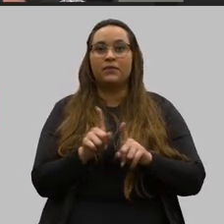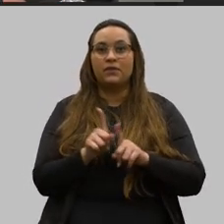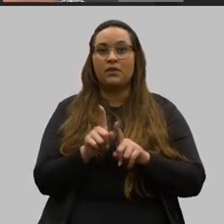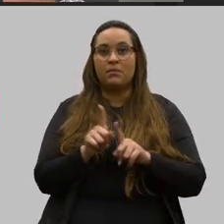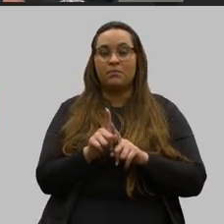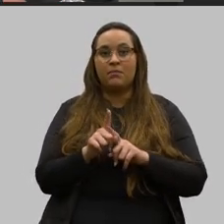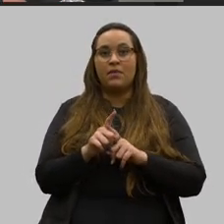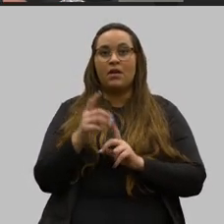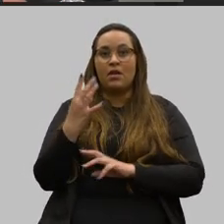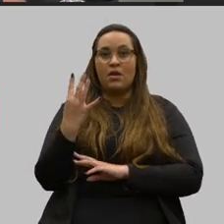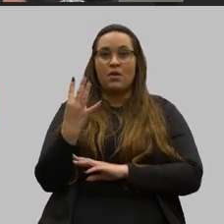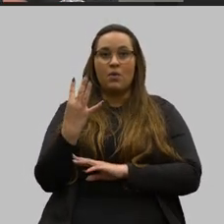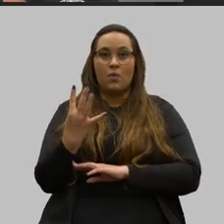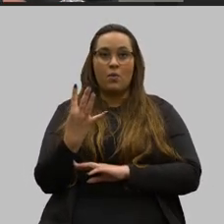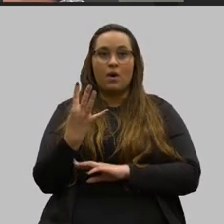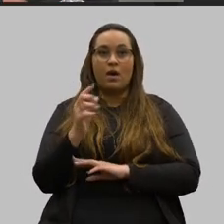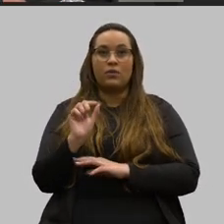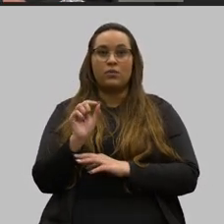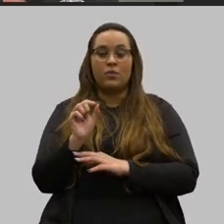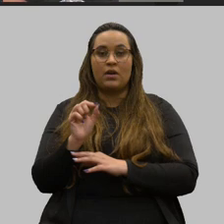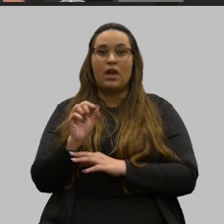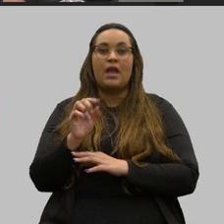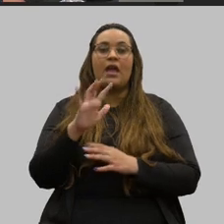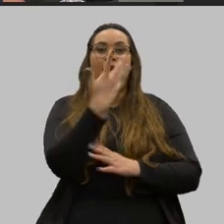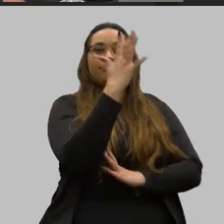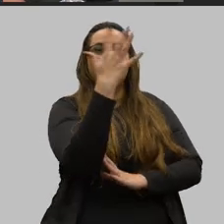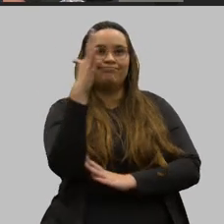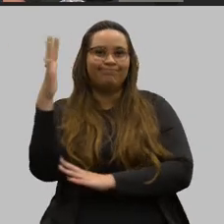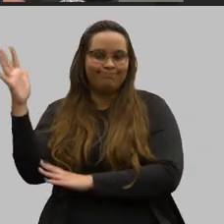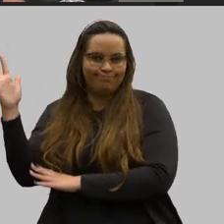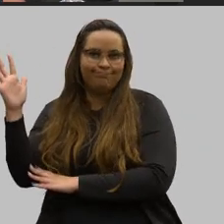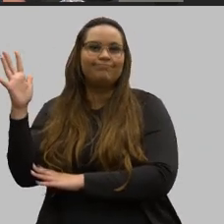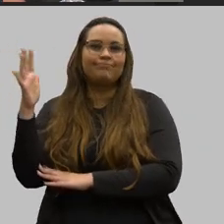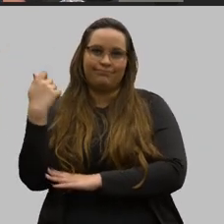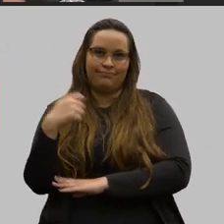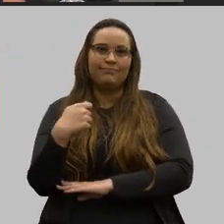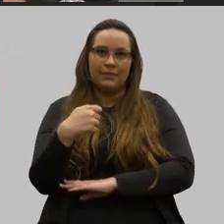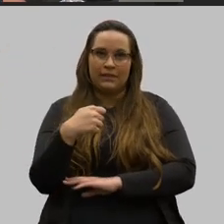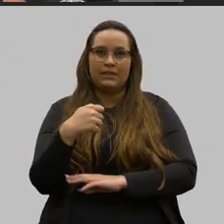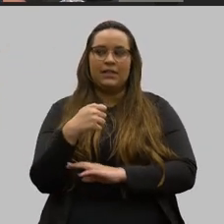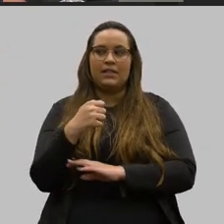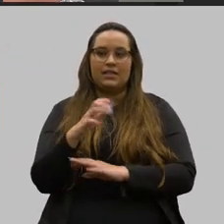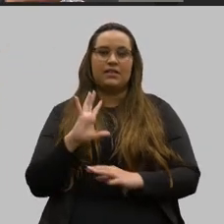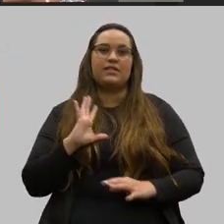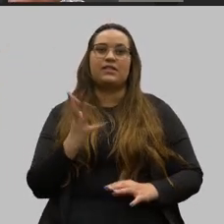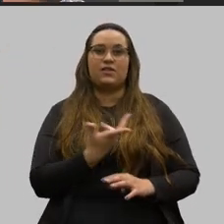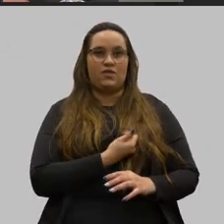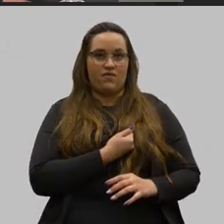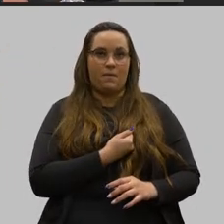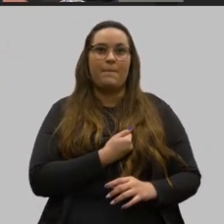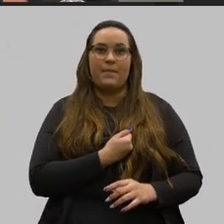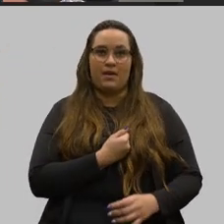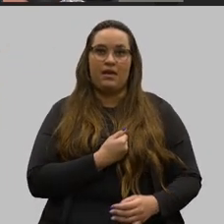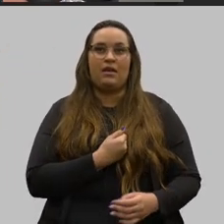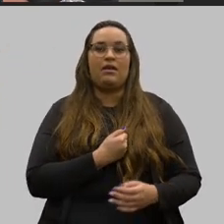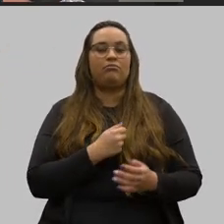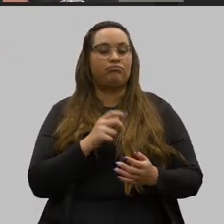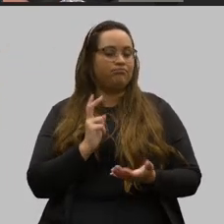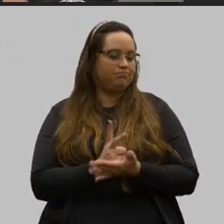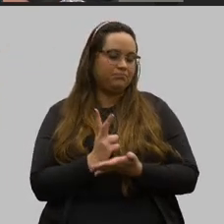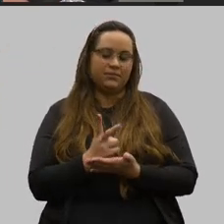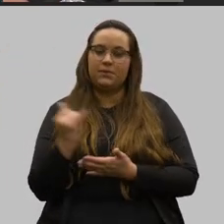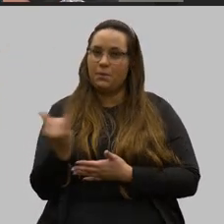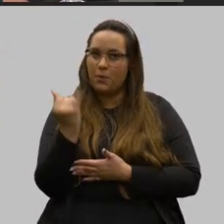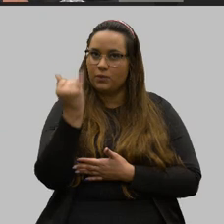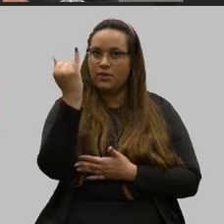liberação quatro salvamento forestal que é uma modalidade importante que nós temos eh eh trazido para nós duas